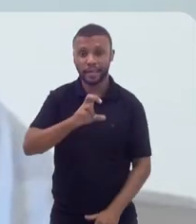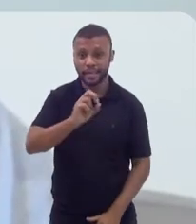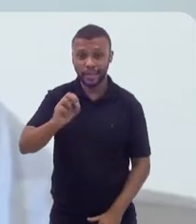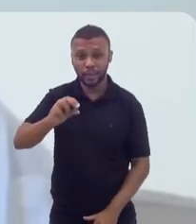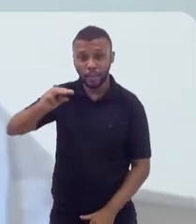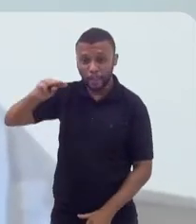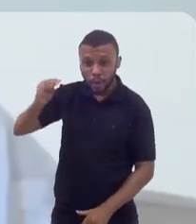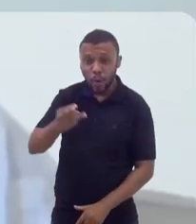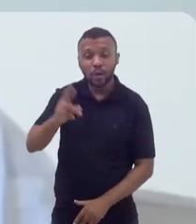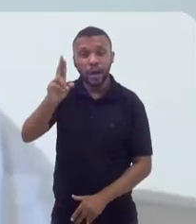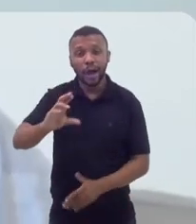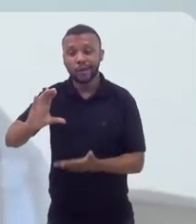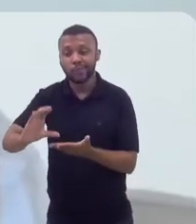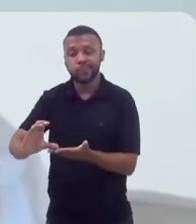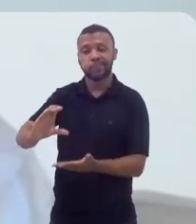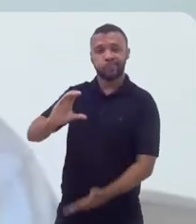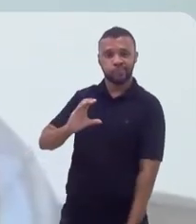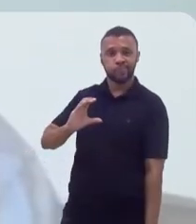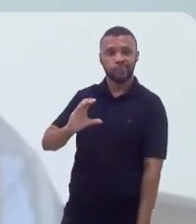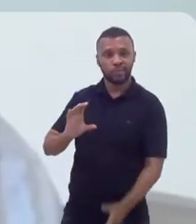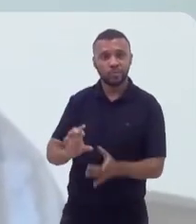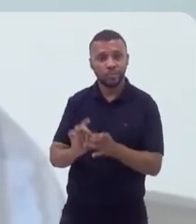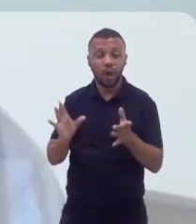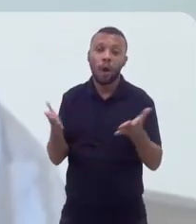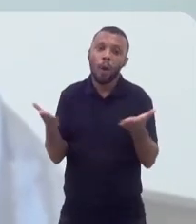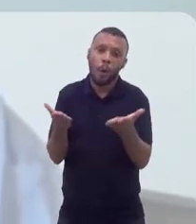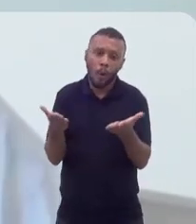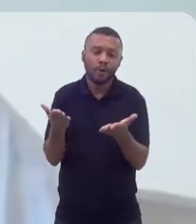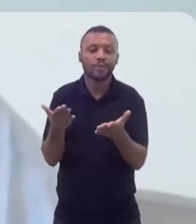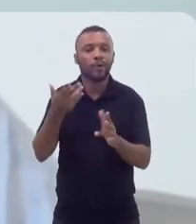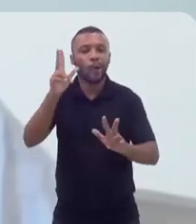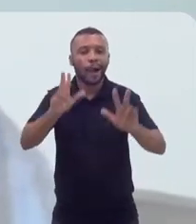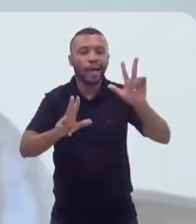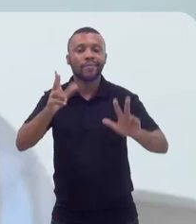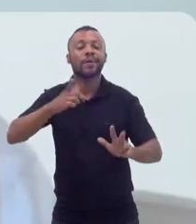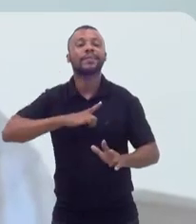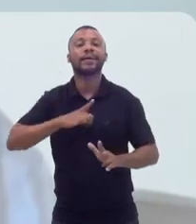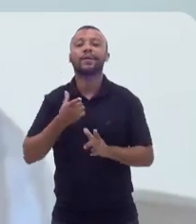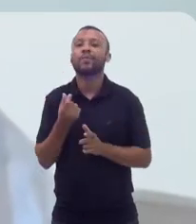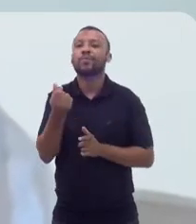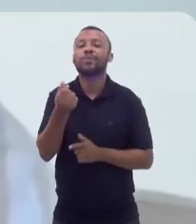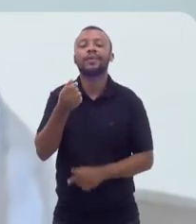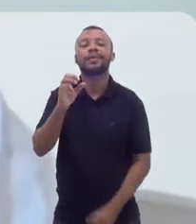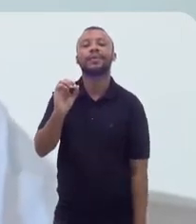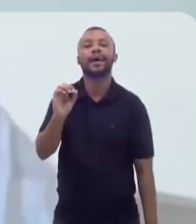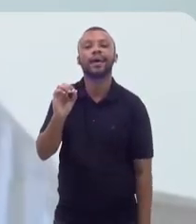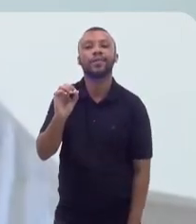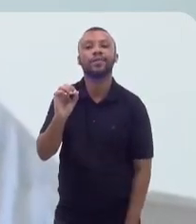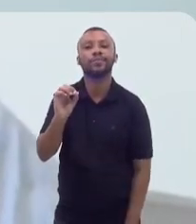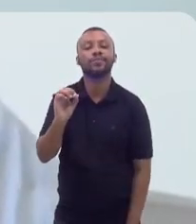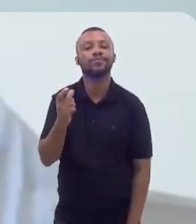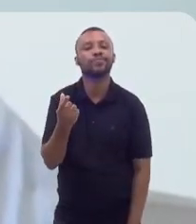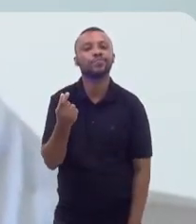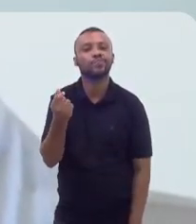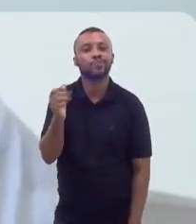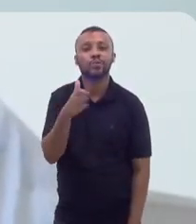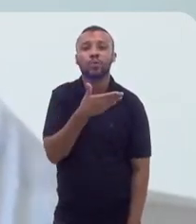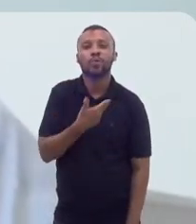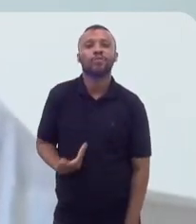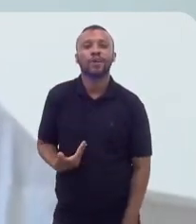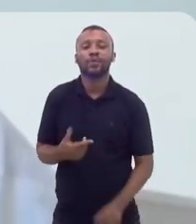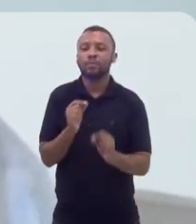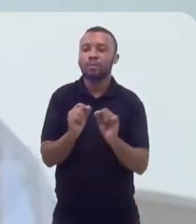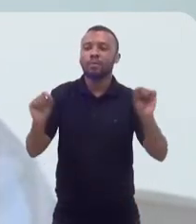reais disponíveis. E hoje, o carnaval oficialmente, ele disponibiliza zero.